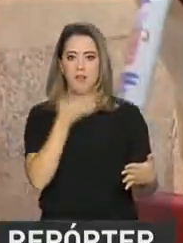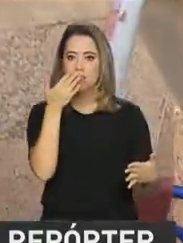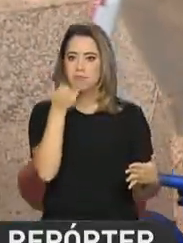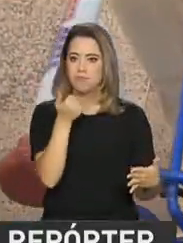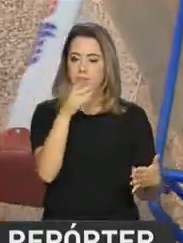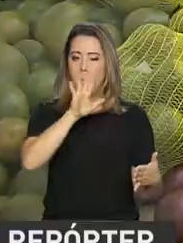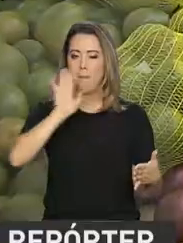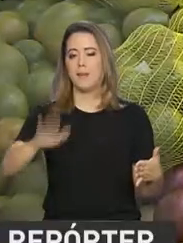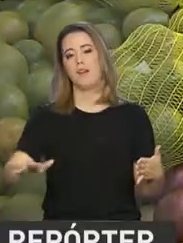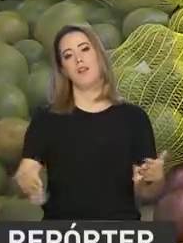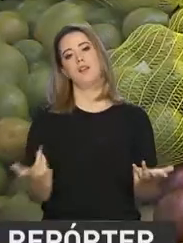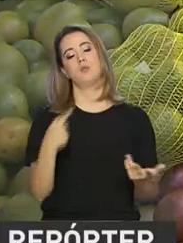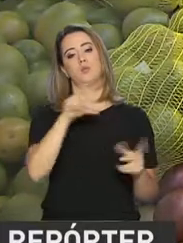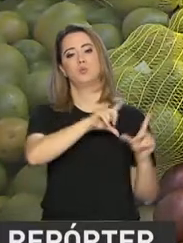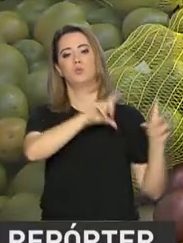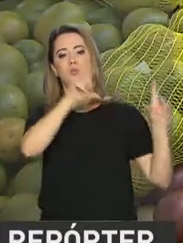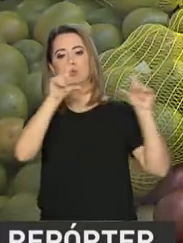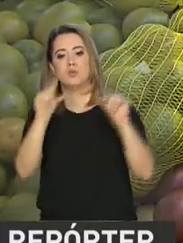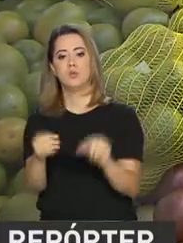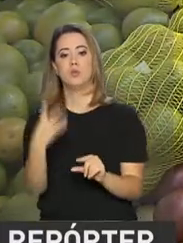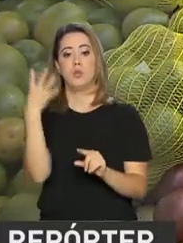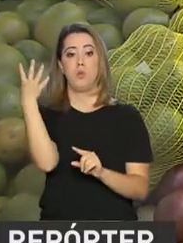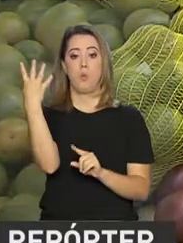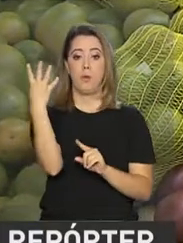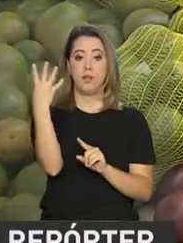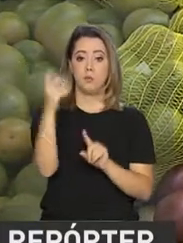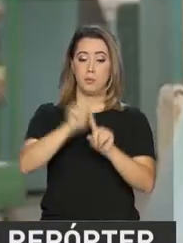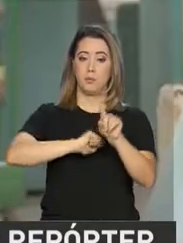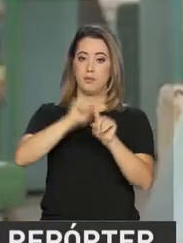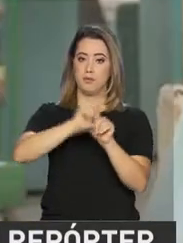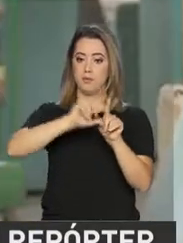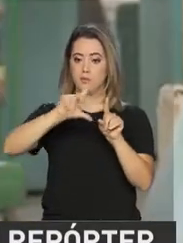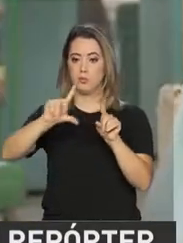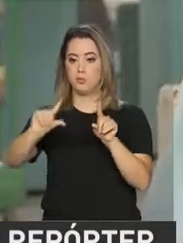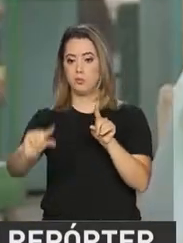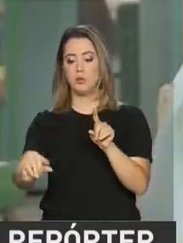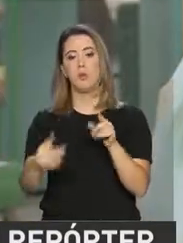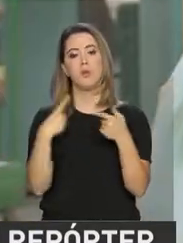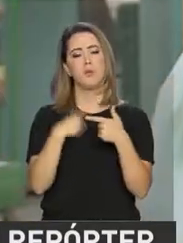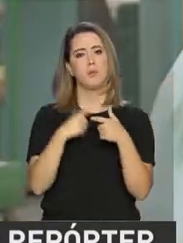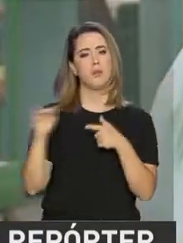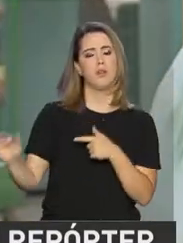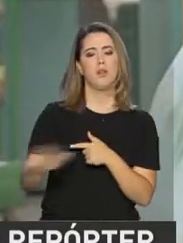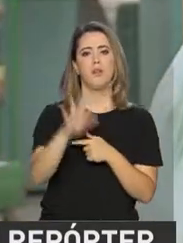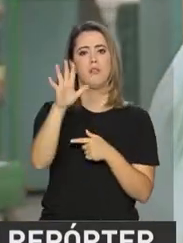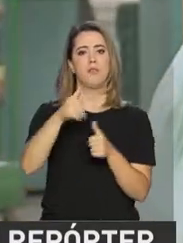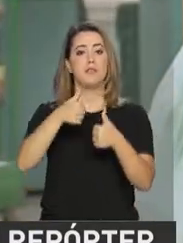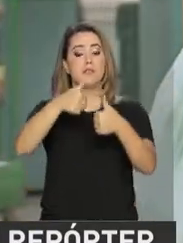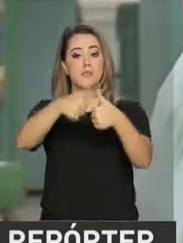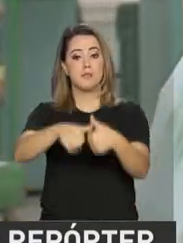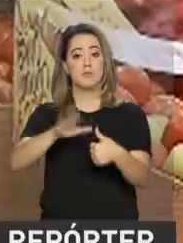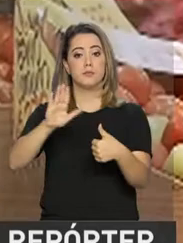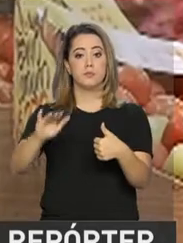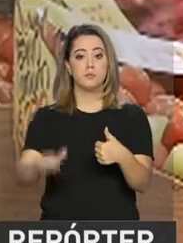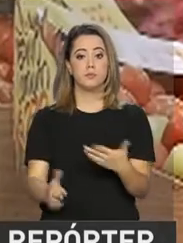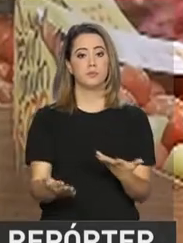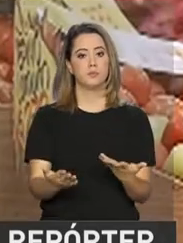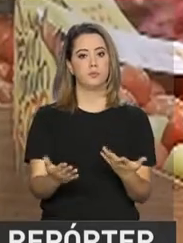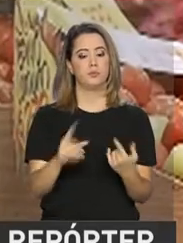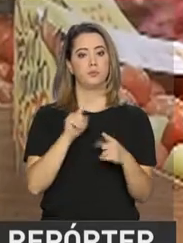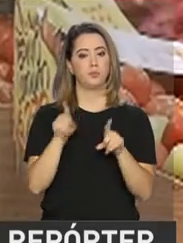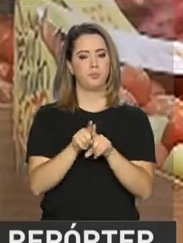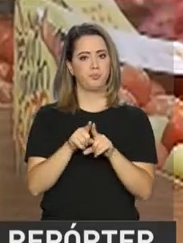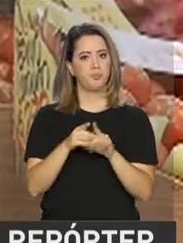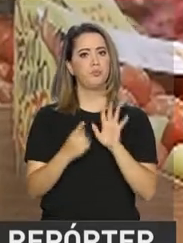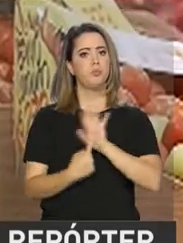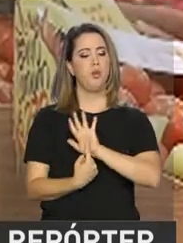mais baratos com queda pelo quarto mês consecutivo isso porque a inflação está mais baixa os dados são do